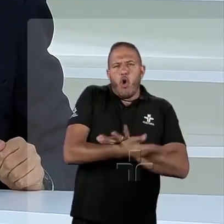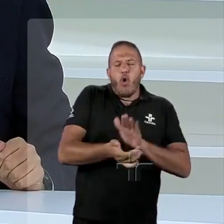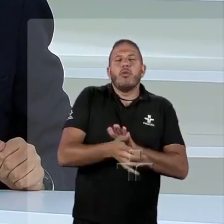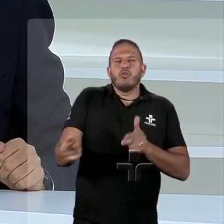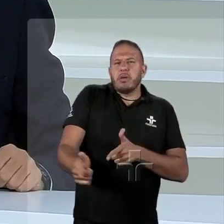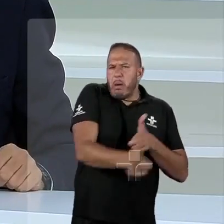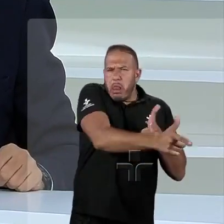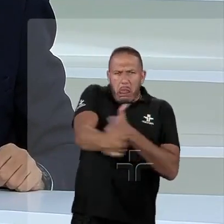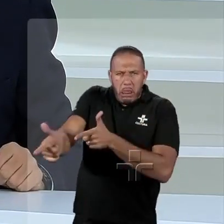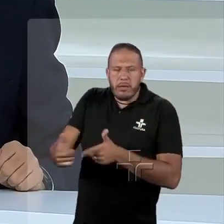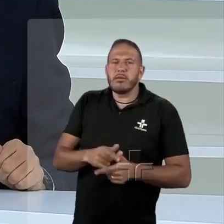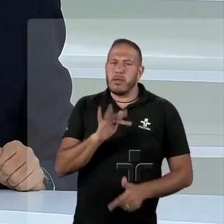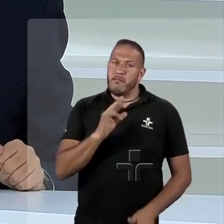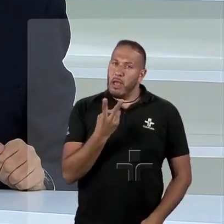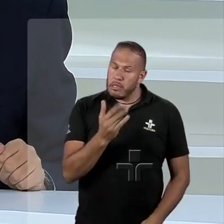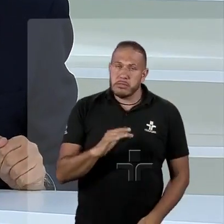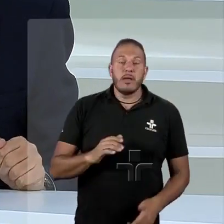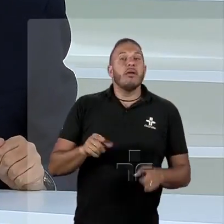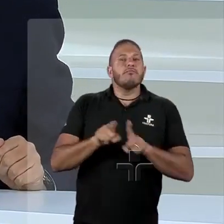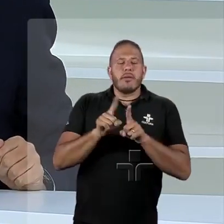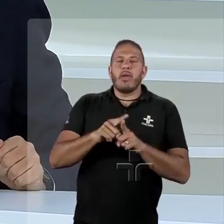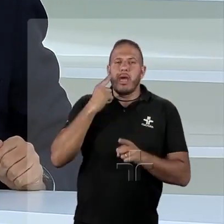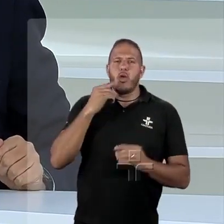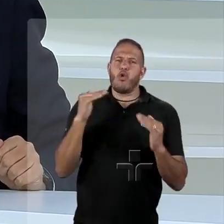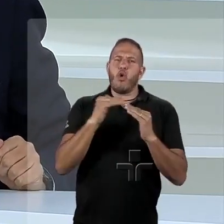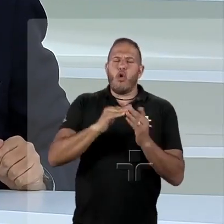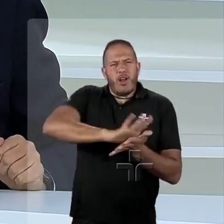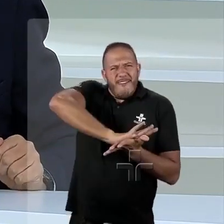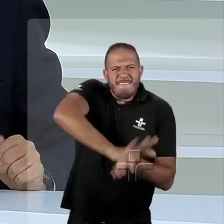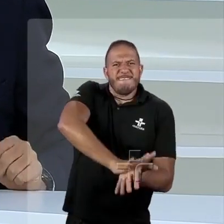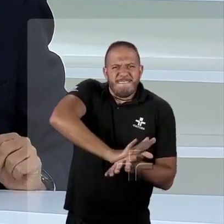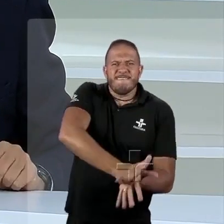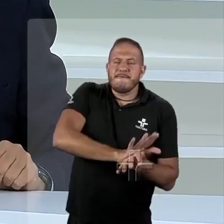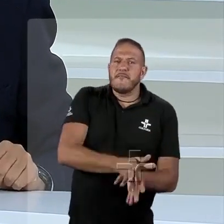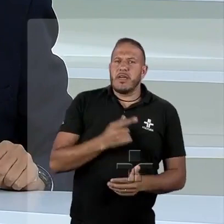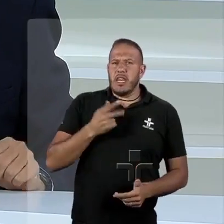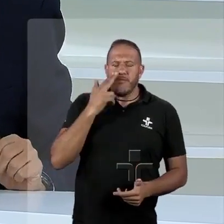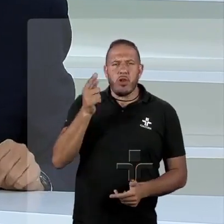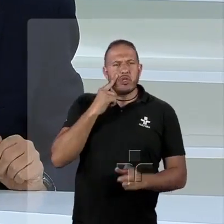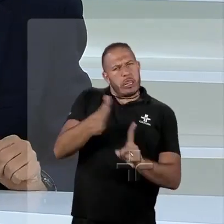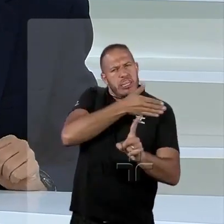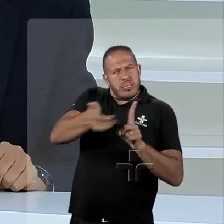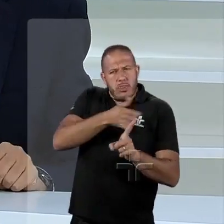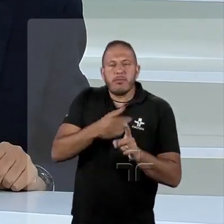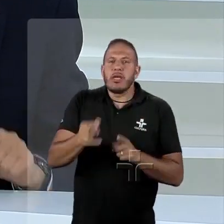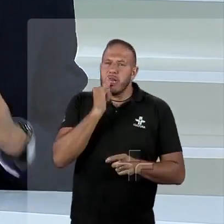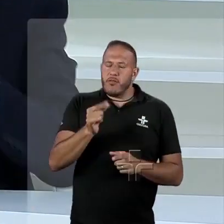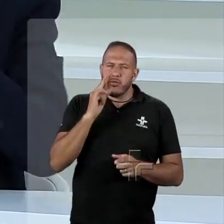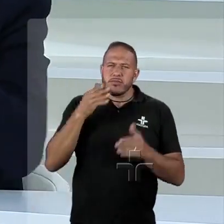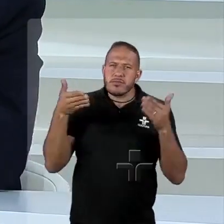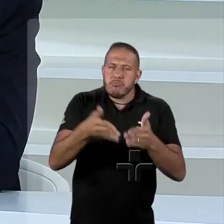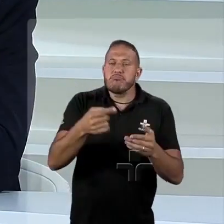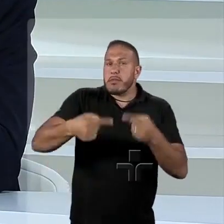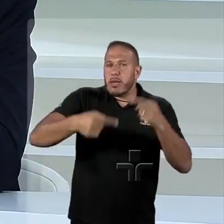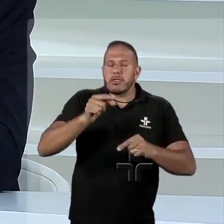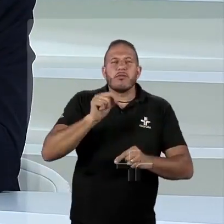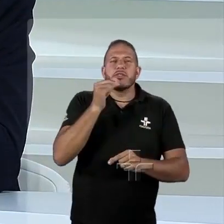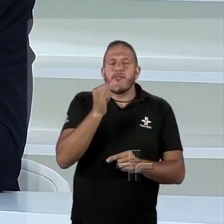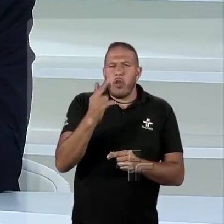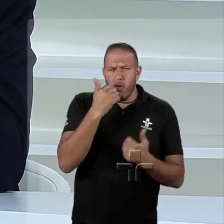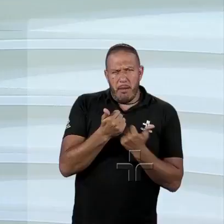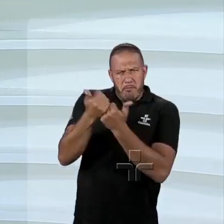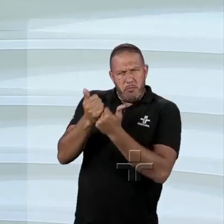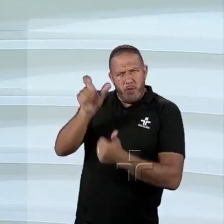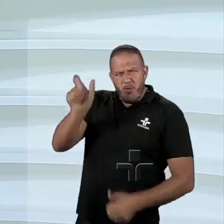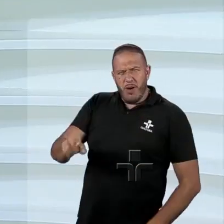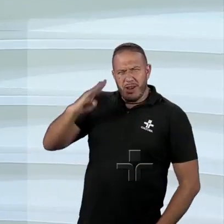Henrique. Ele disse que é favorável à tortura e disse que se vir 2 homens se beijando na rua, ele vai bater. O senhor declarou apoio a ele.